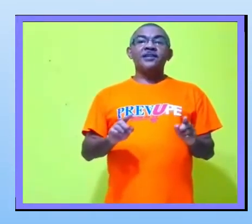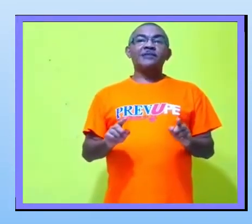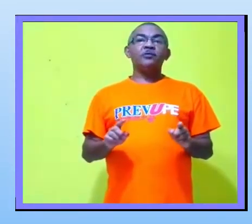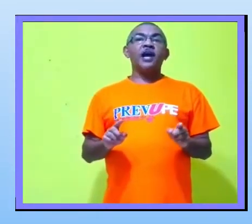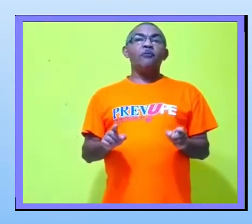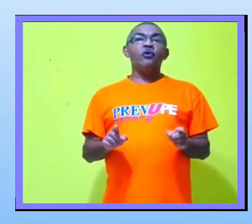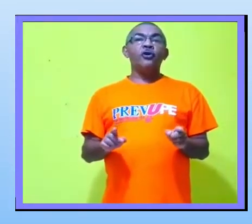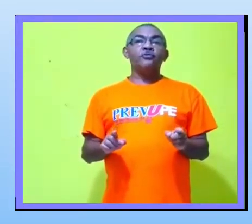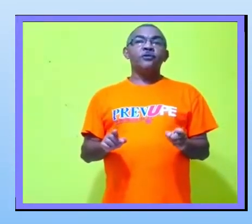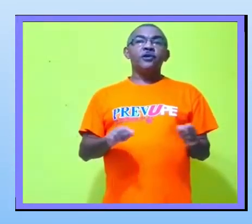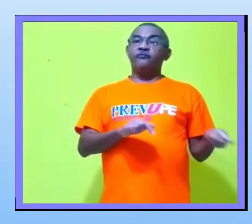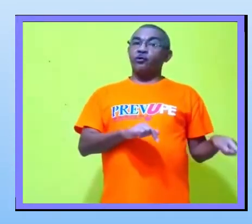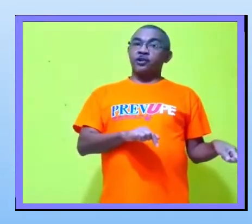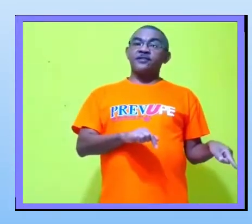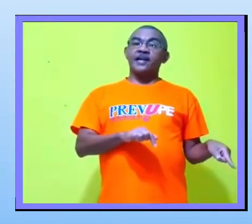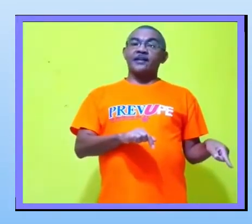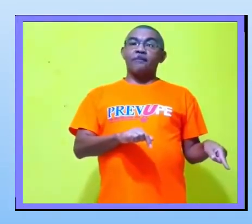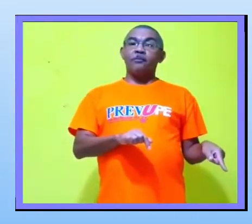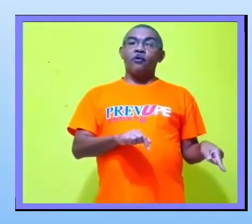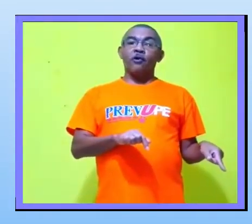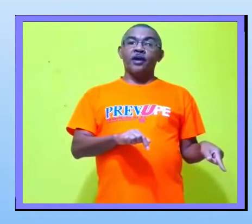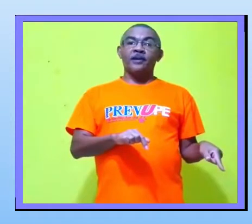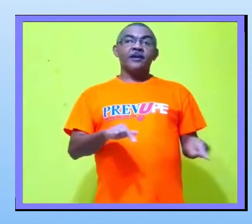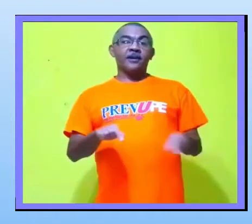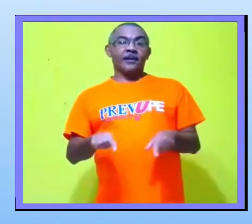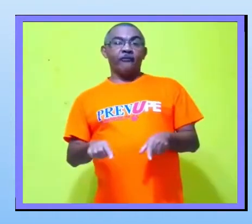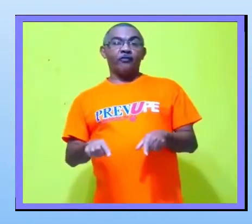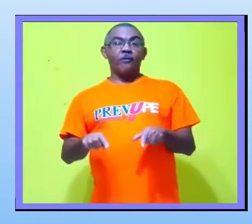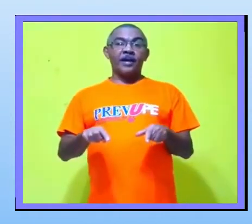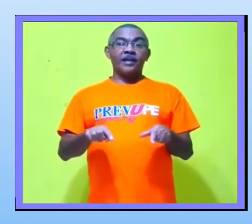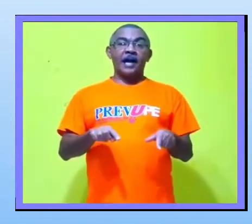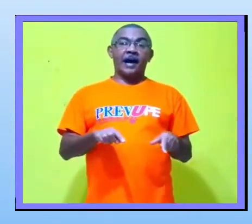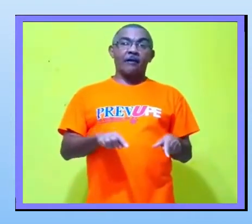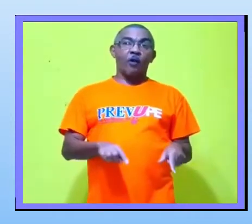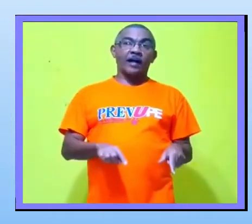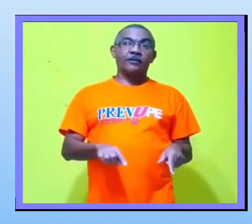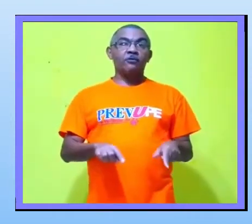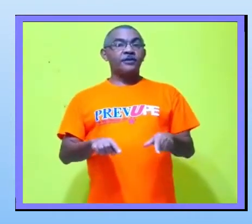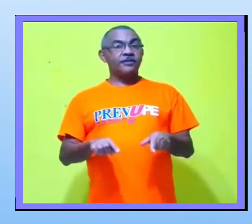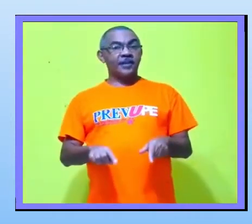o cianato de amônio, que foi utilizado lá por Ohlen, que tem a fórmula